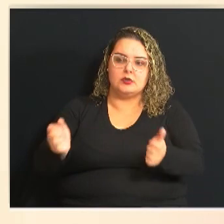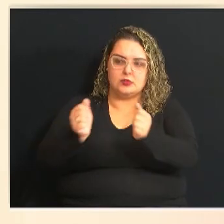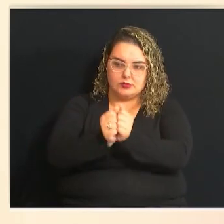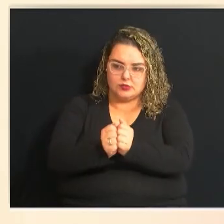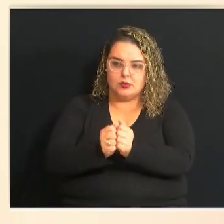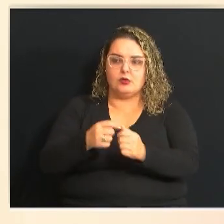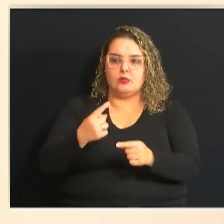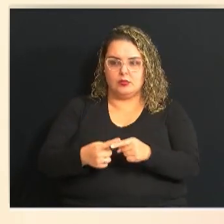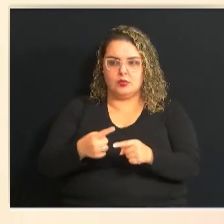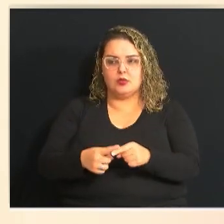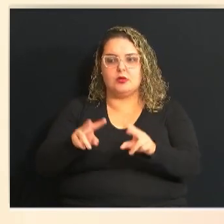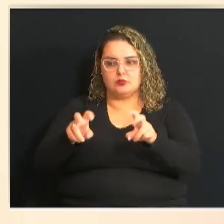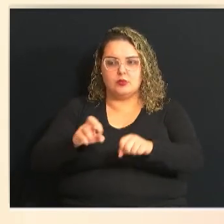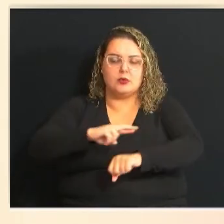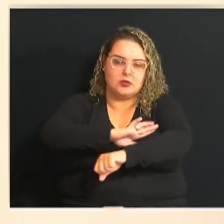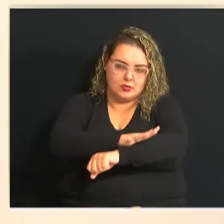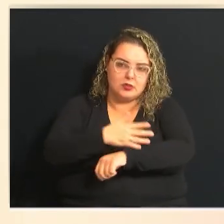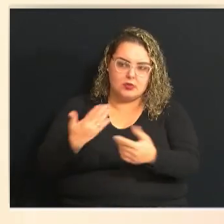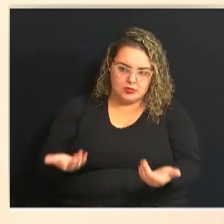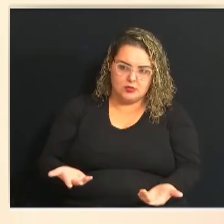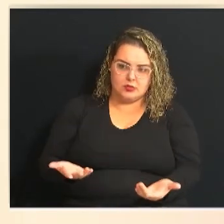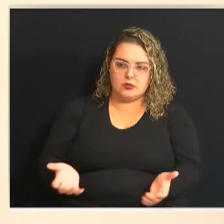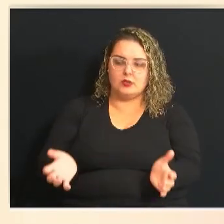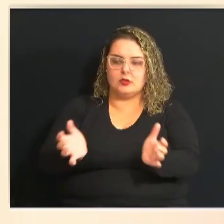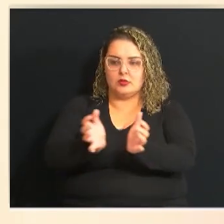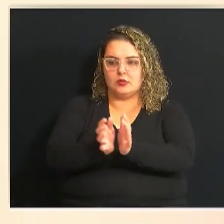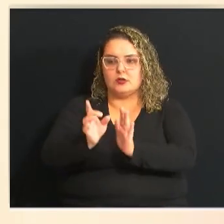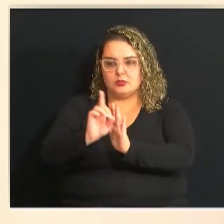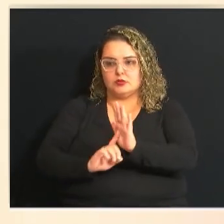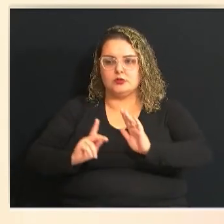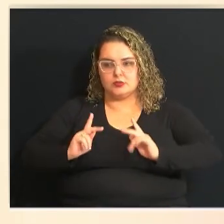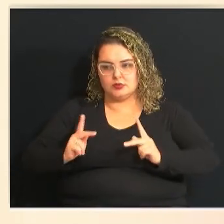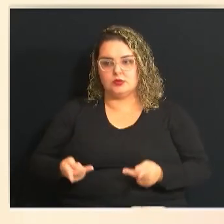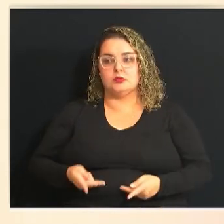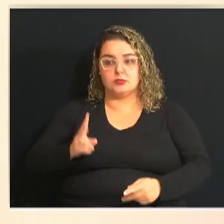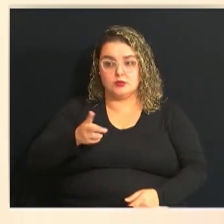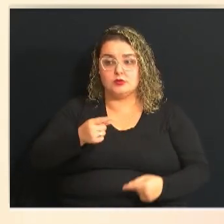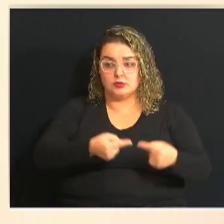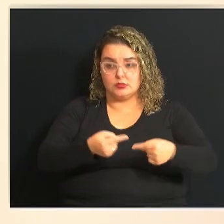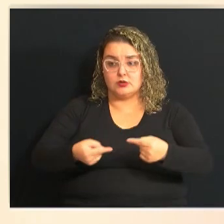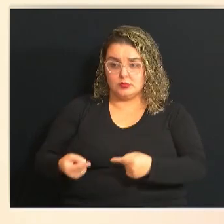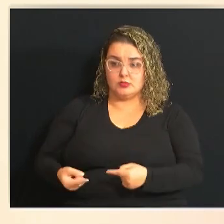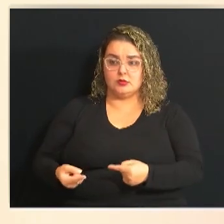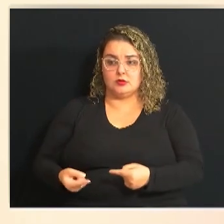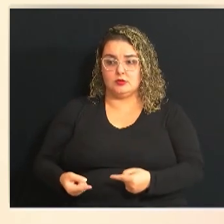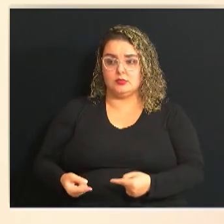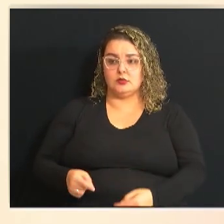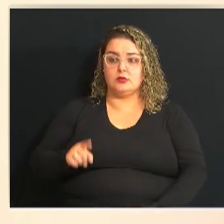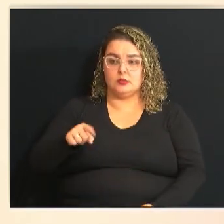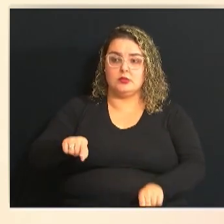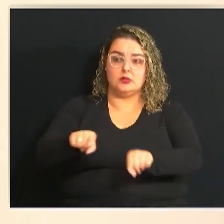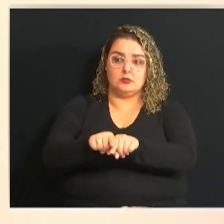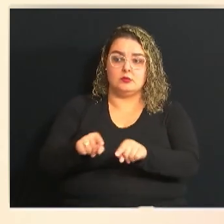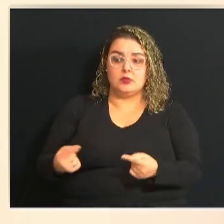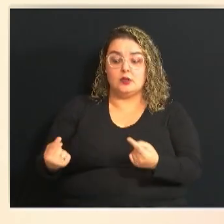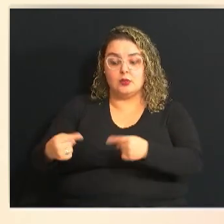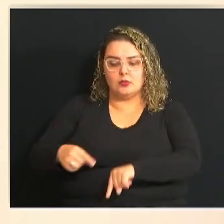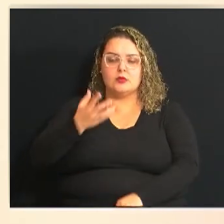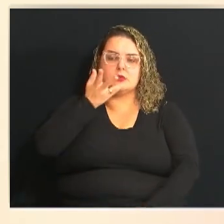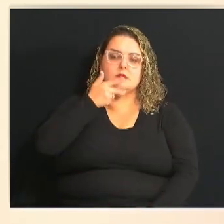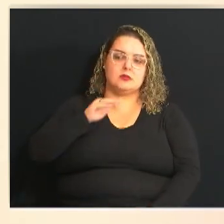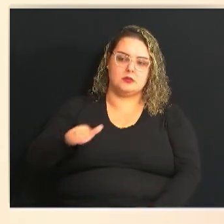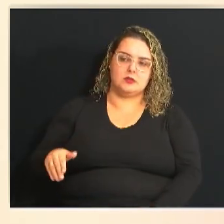shoppings, em escolas particulares, a gente tem visto que esses casos estão cada vez mais frequentes, assim. Muitas vezes